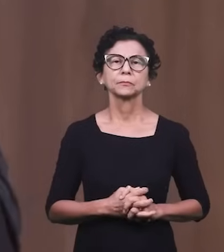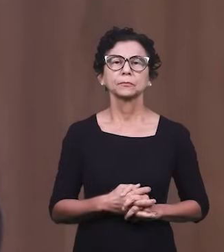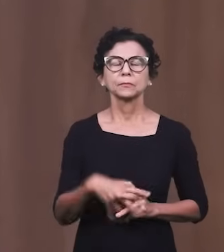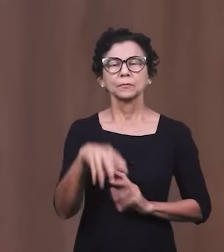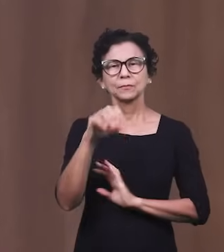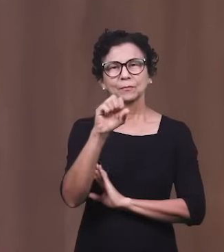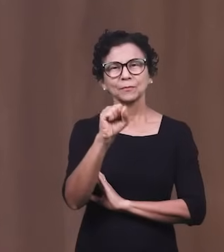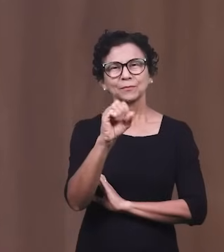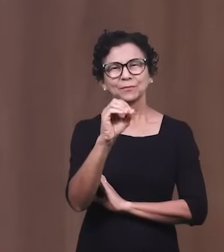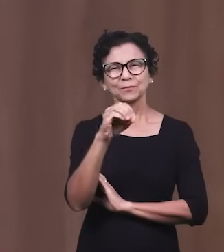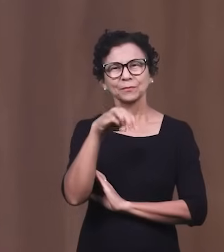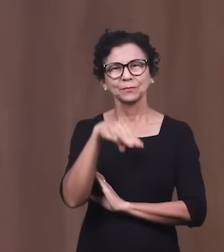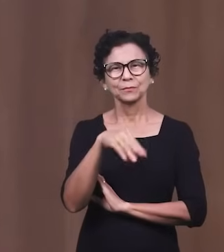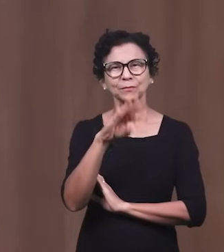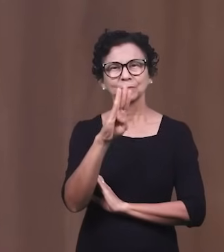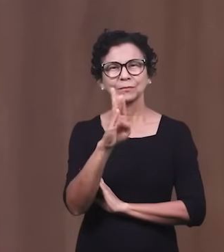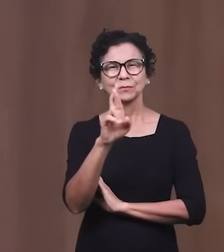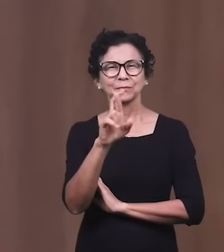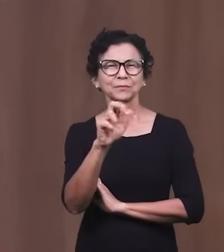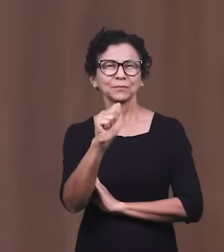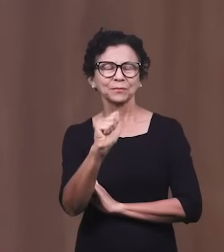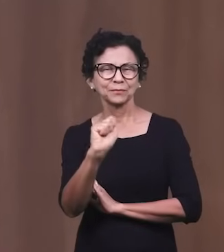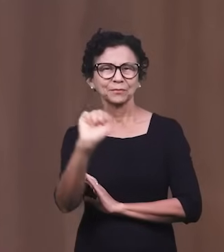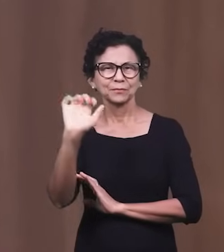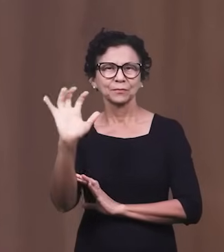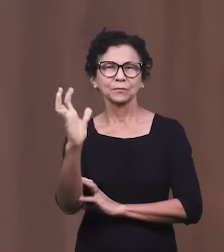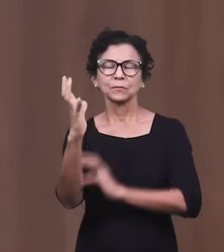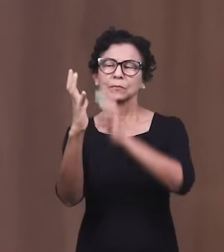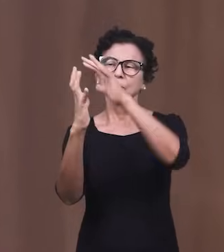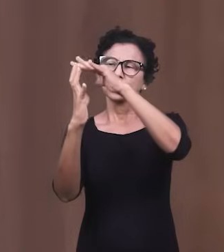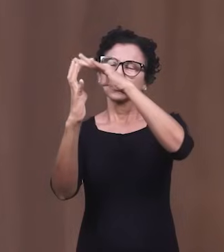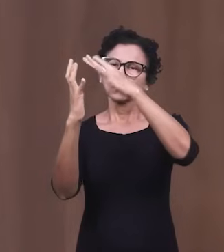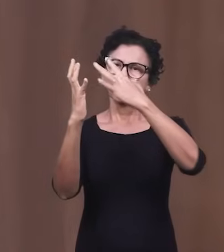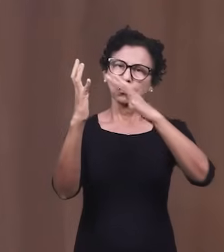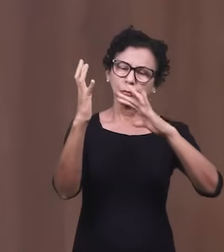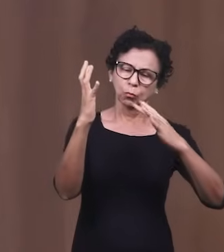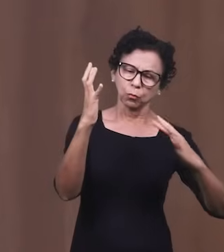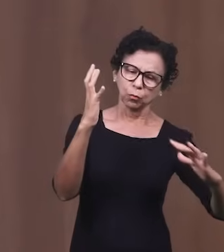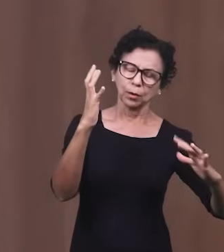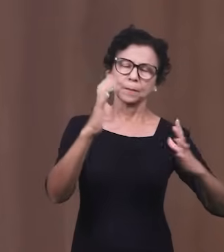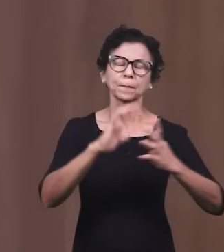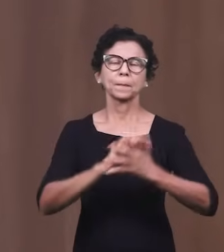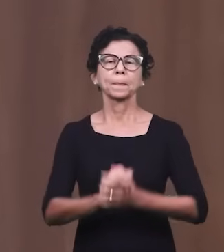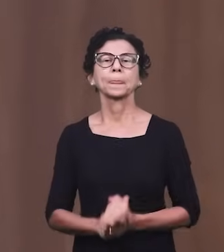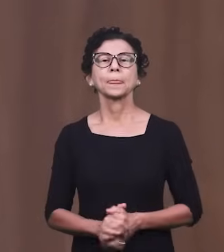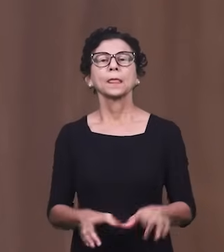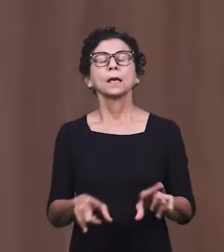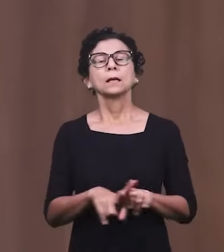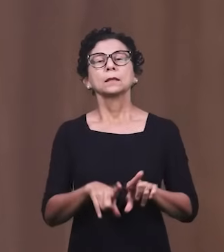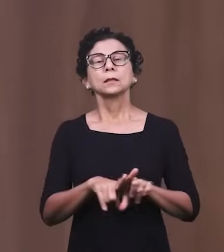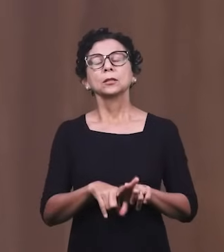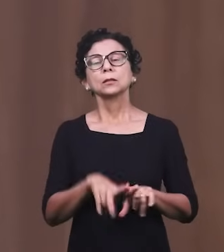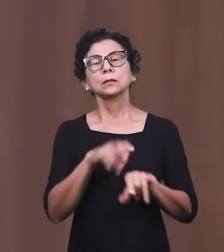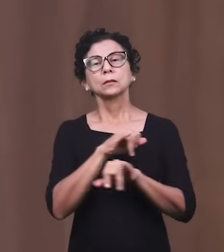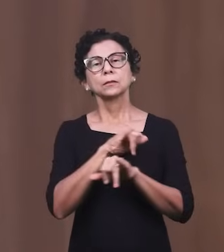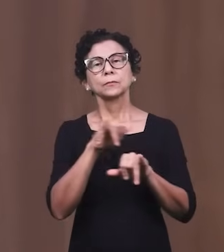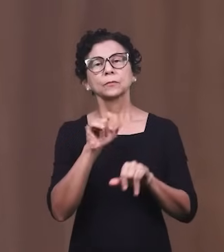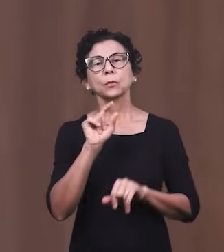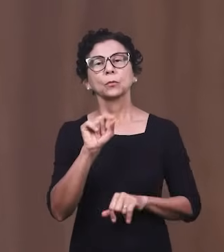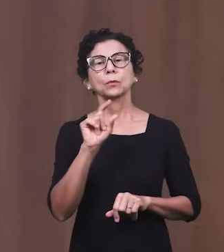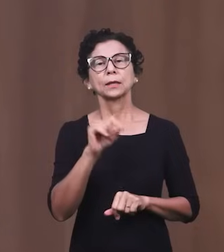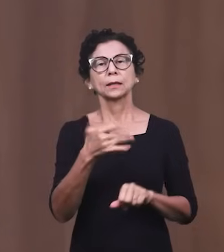telespectadores o canal 126 a TV manaim também aqueles que estão nos acompanhando p no canal 85 pela SKY